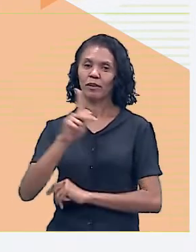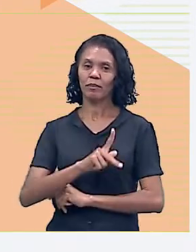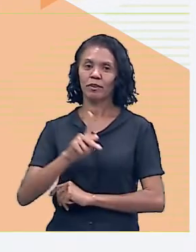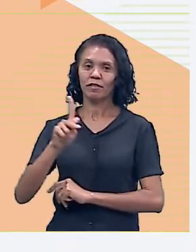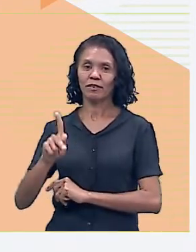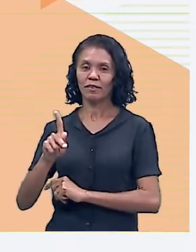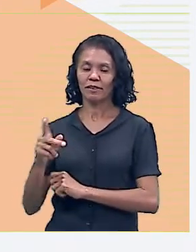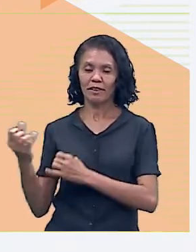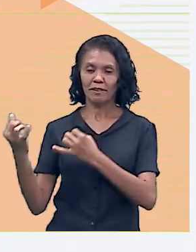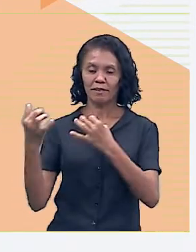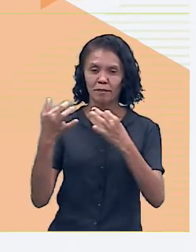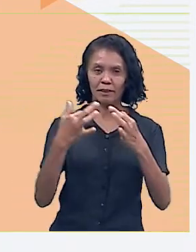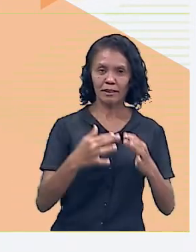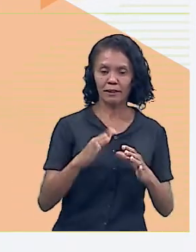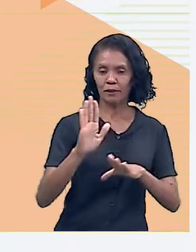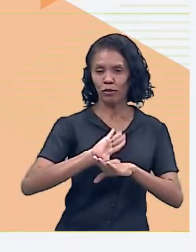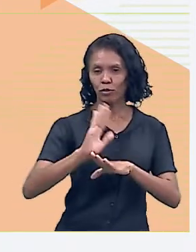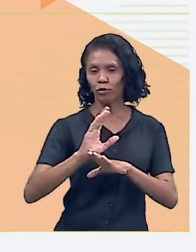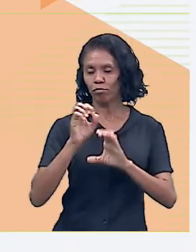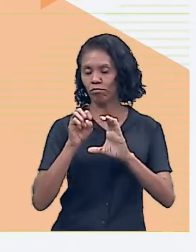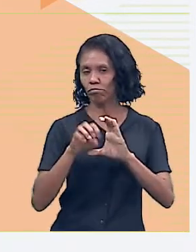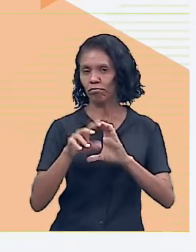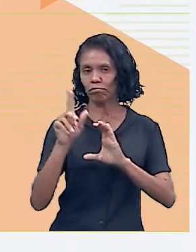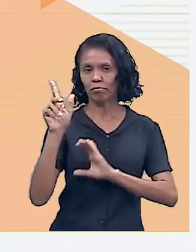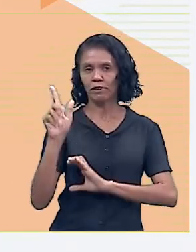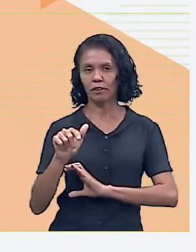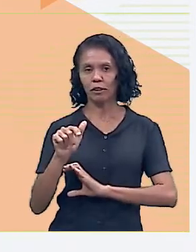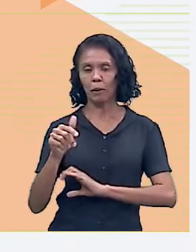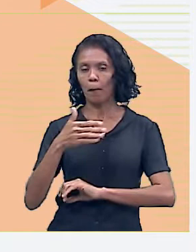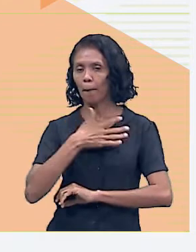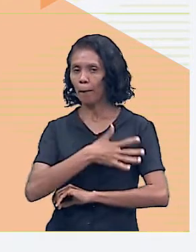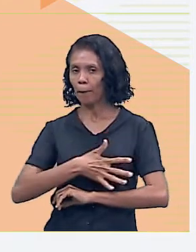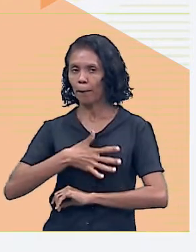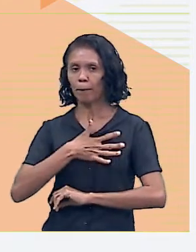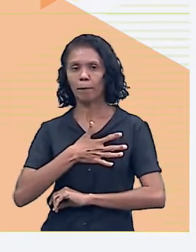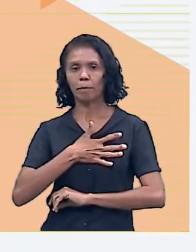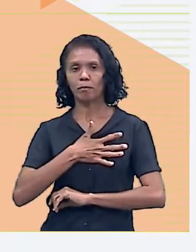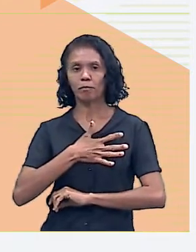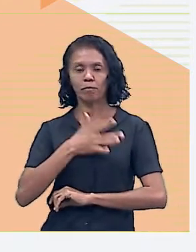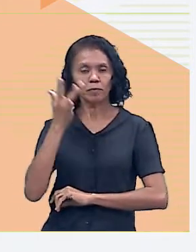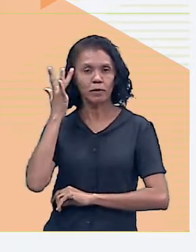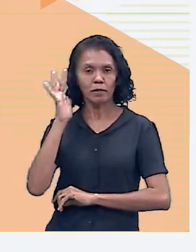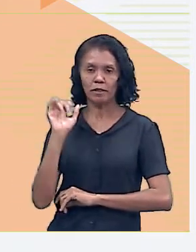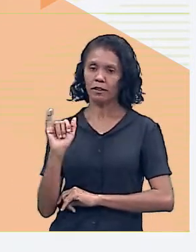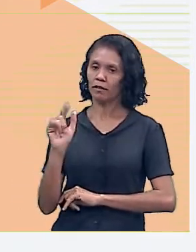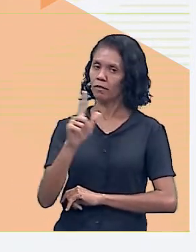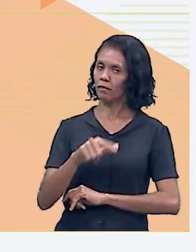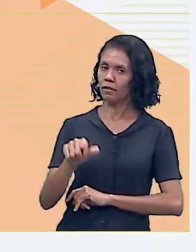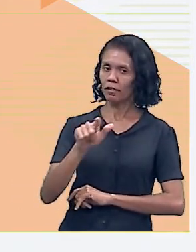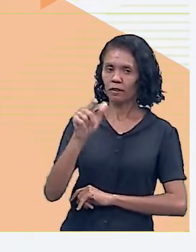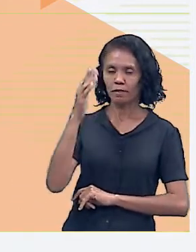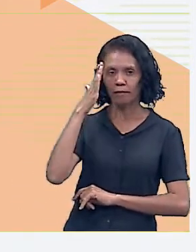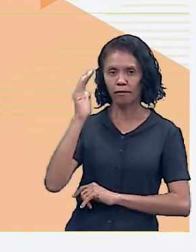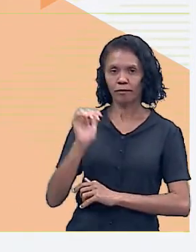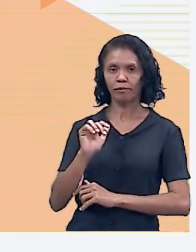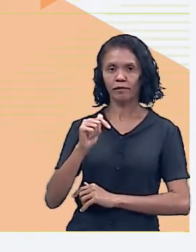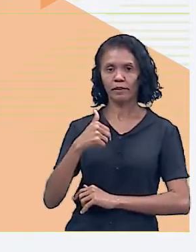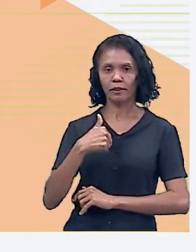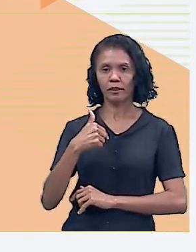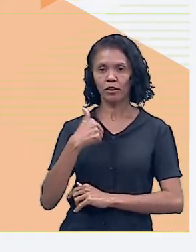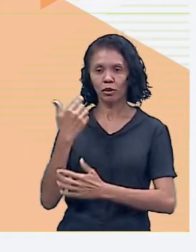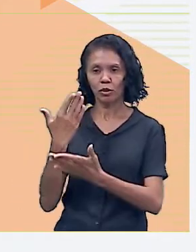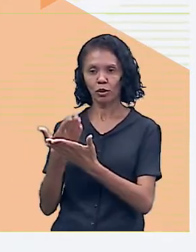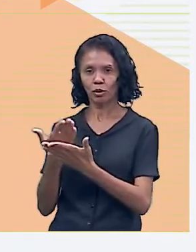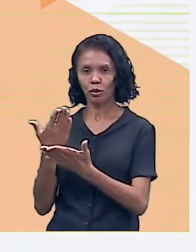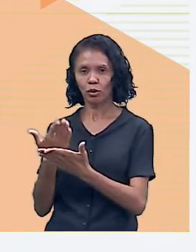aqui do Compadecida é um filme pelo qual Tenho muito carinho eu não sei se vocês já ficaram sabendo disso eu recentemente